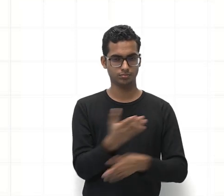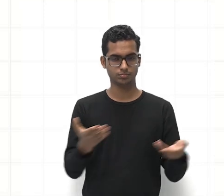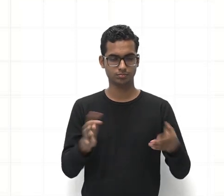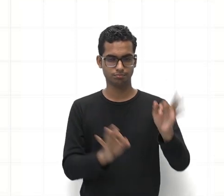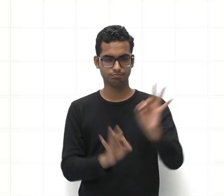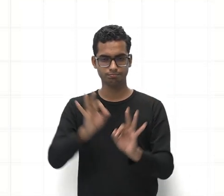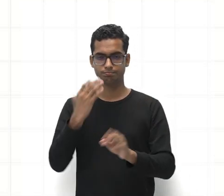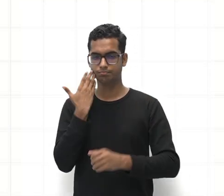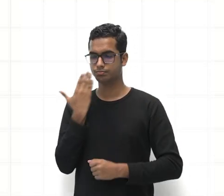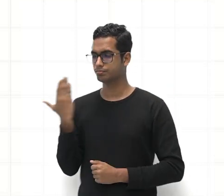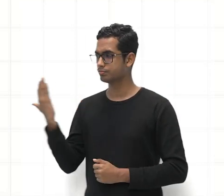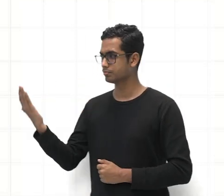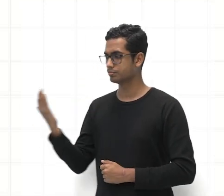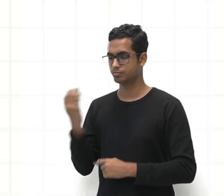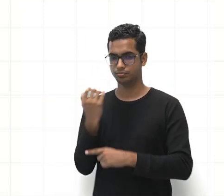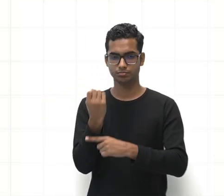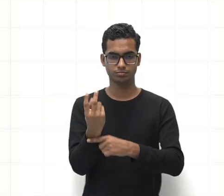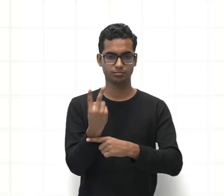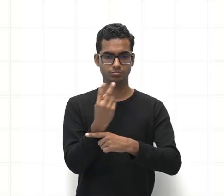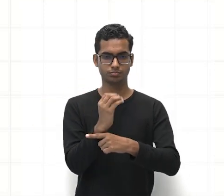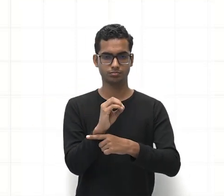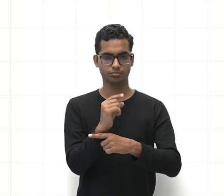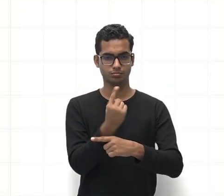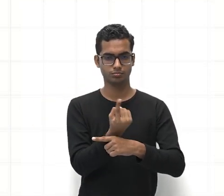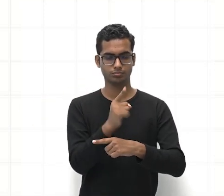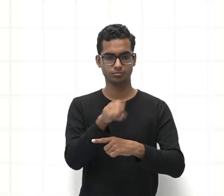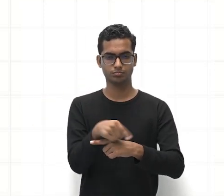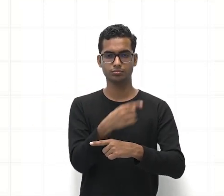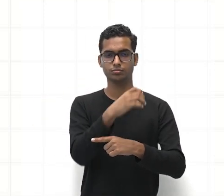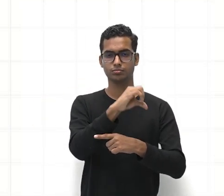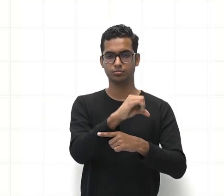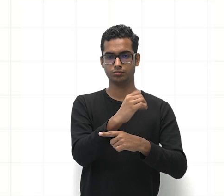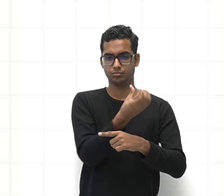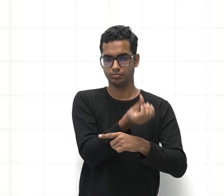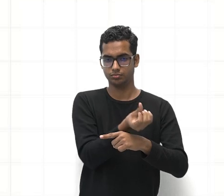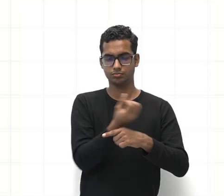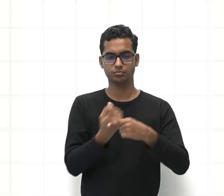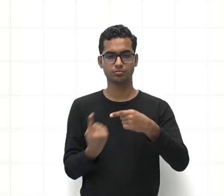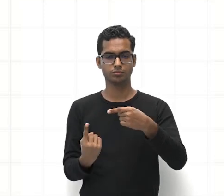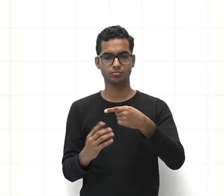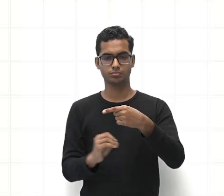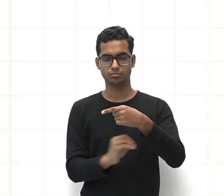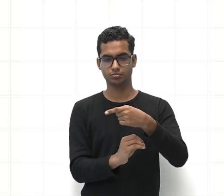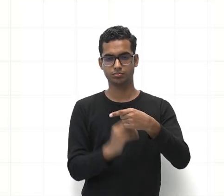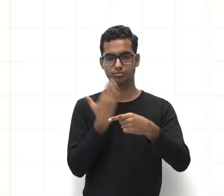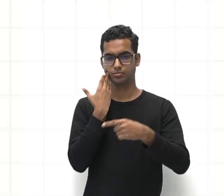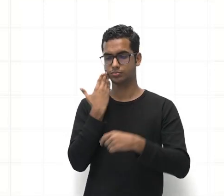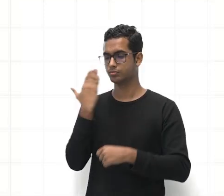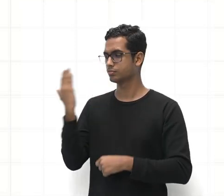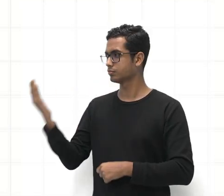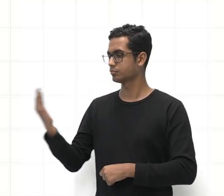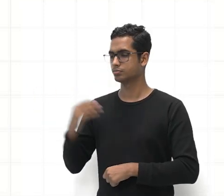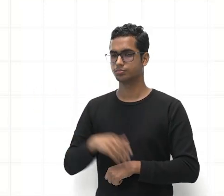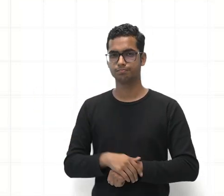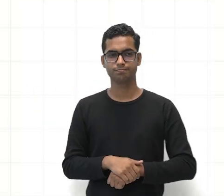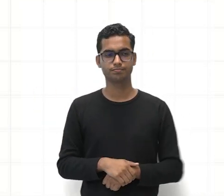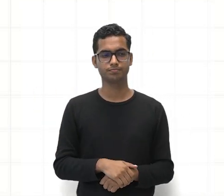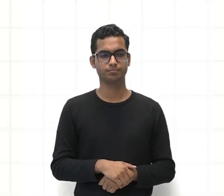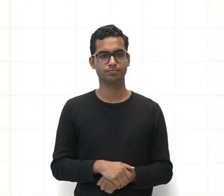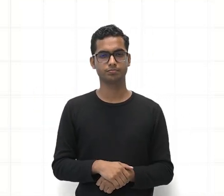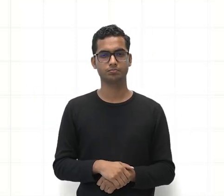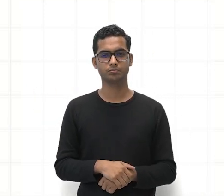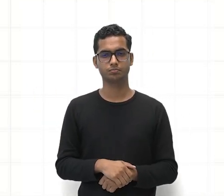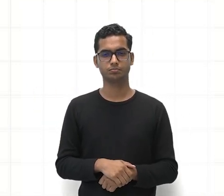Bem, como nós vamos dividir por 100, qual é o procedimento feito aqui, pessoal? Eu